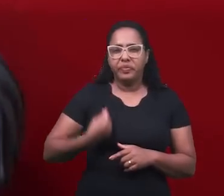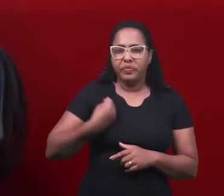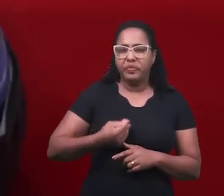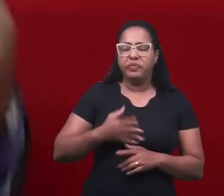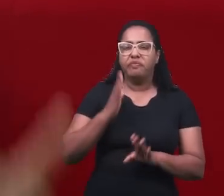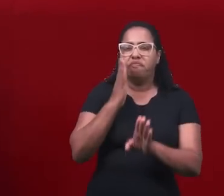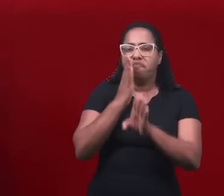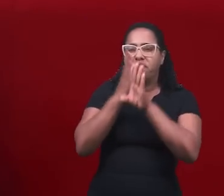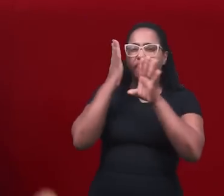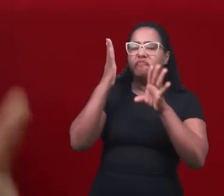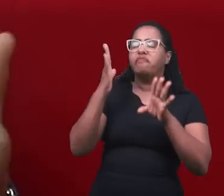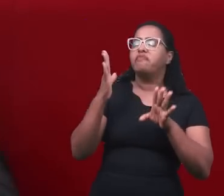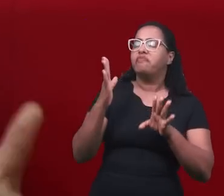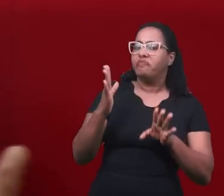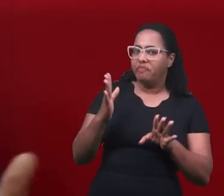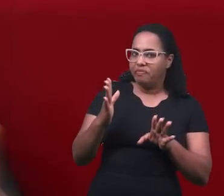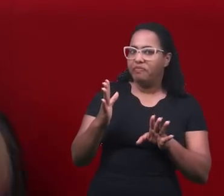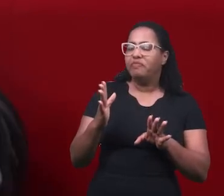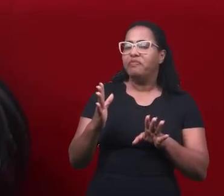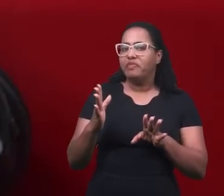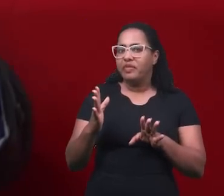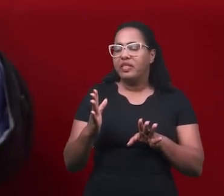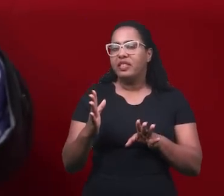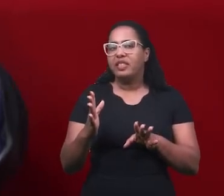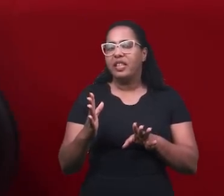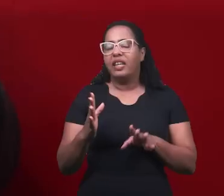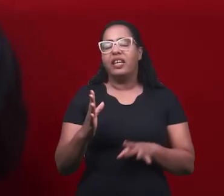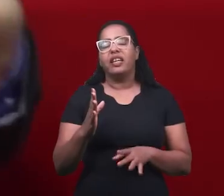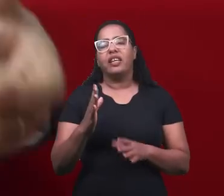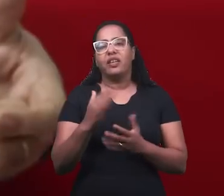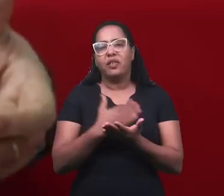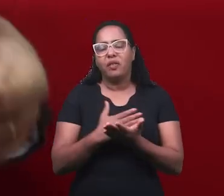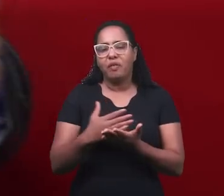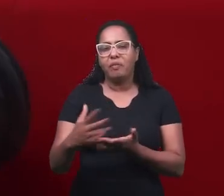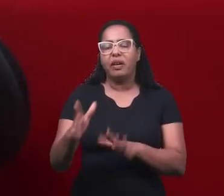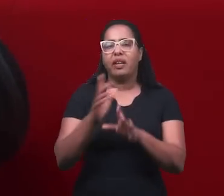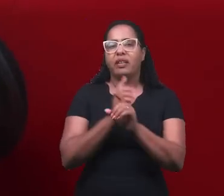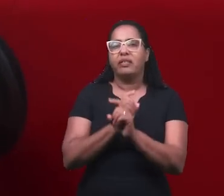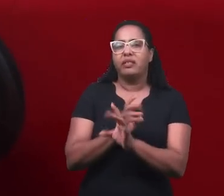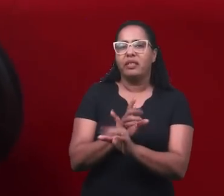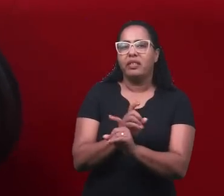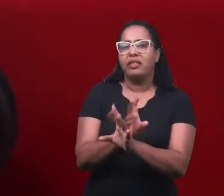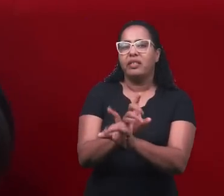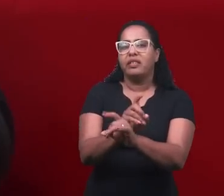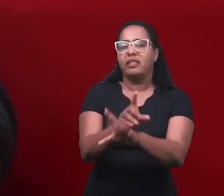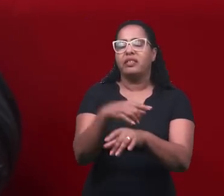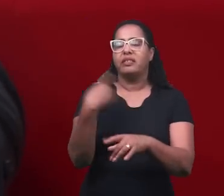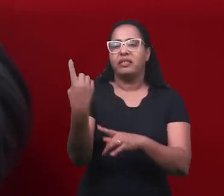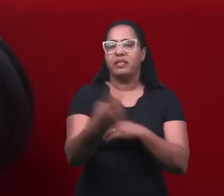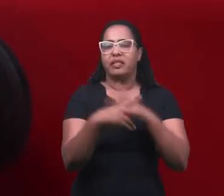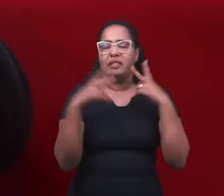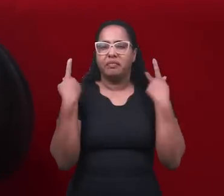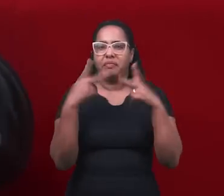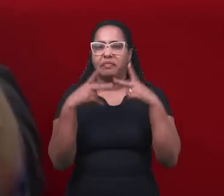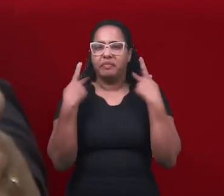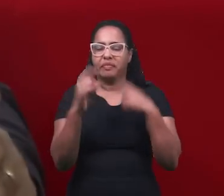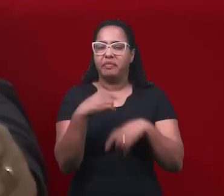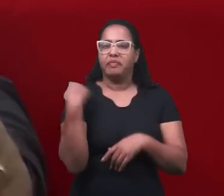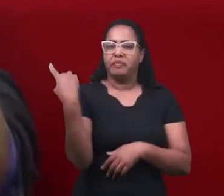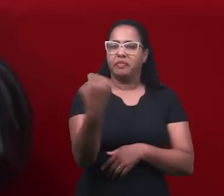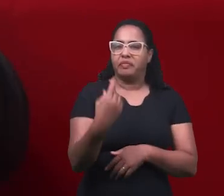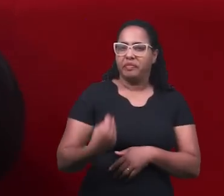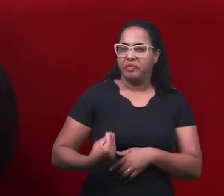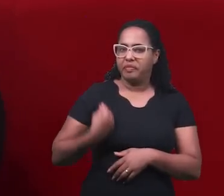se identificam com a igreja, com a experiência que vivemos, e aí passam a seguir a doutrina, né, que nós pregamos, que